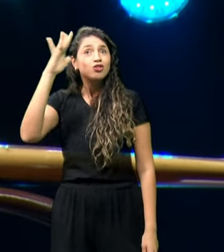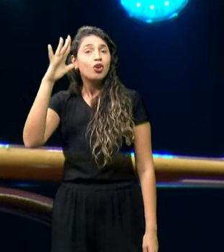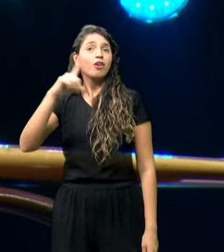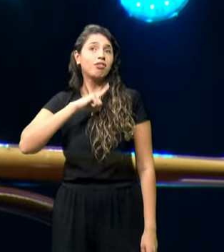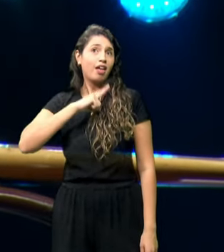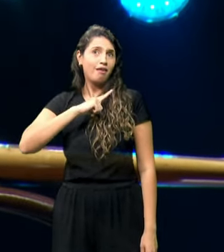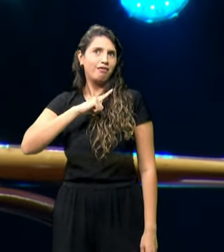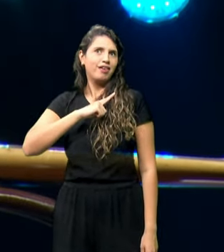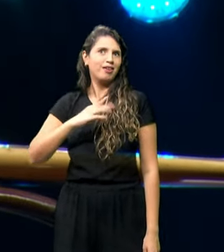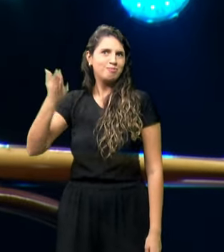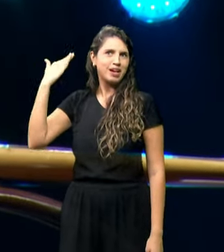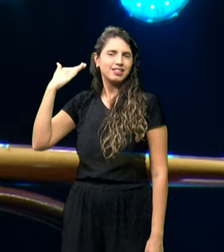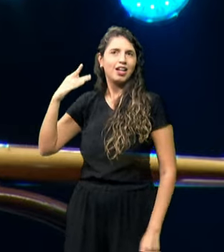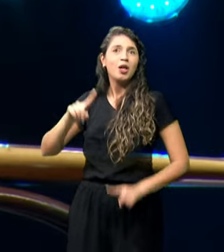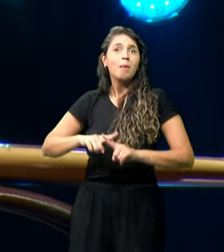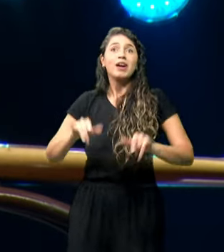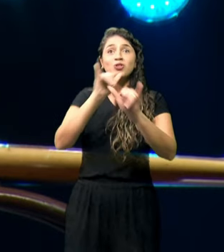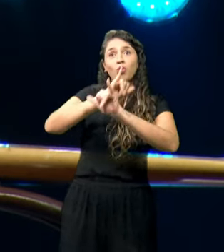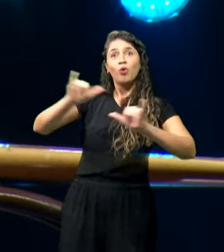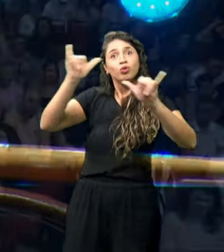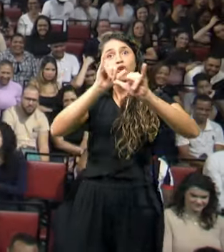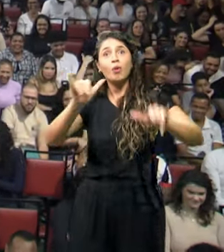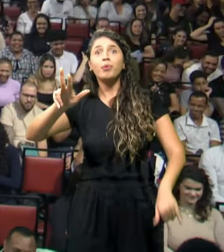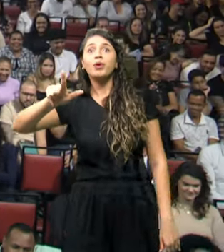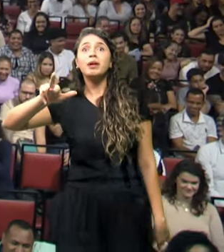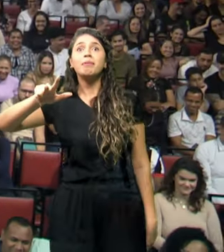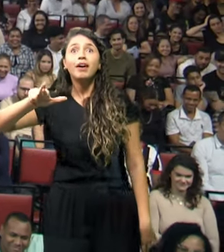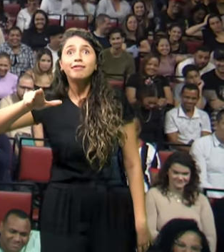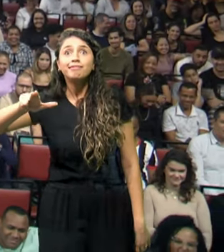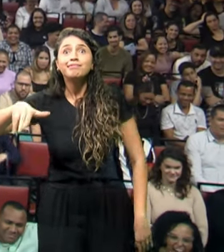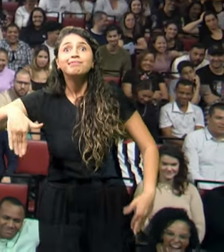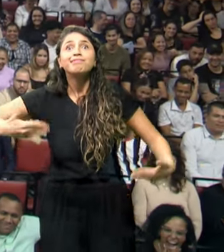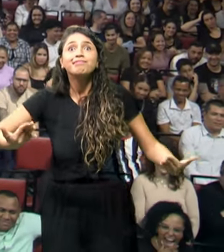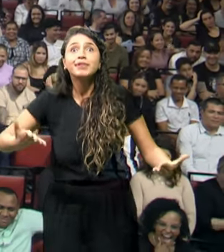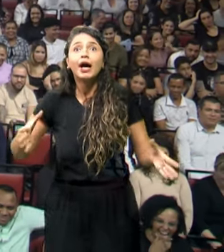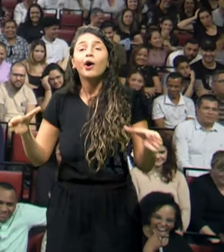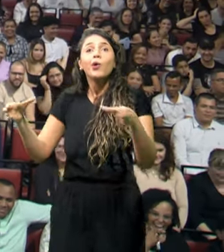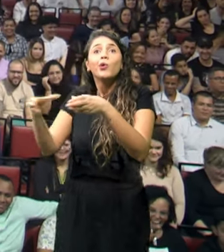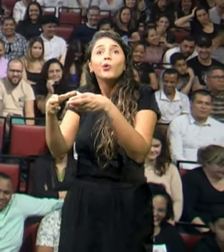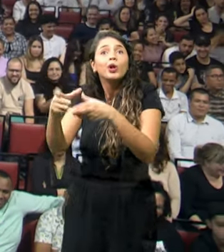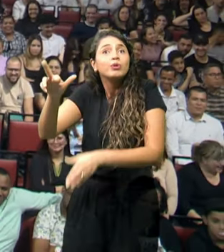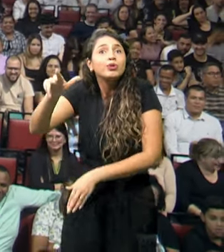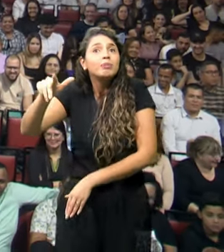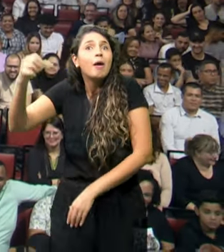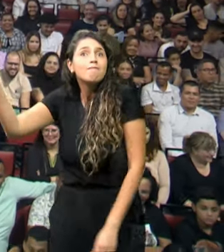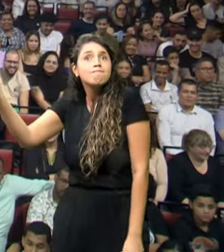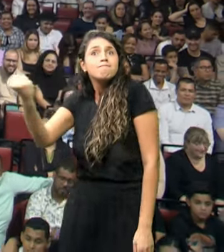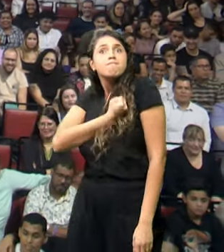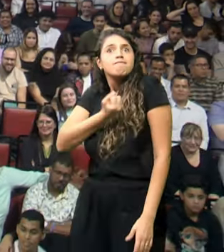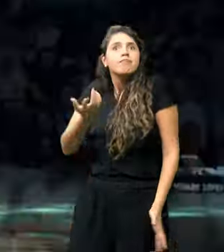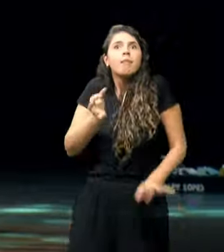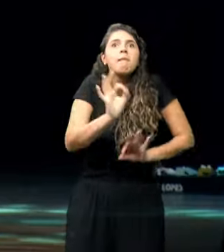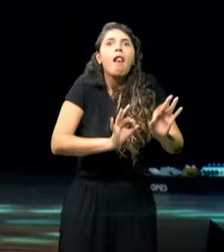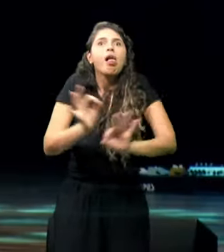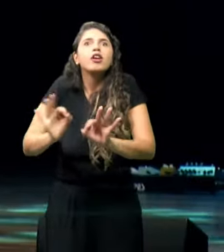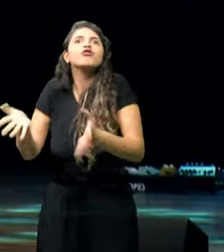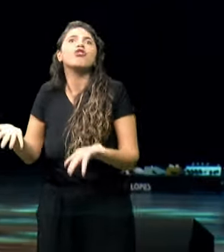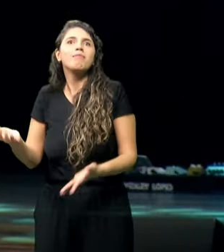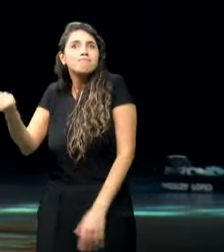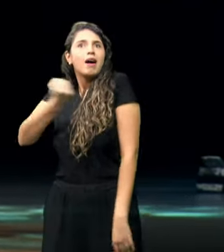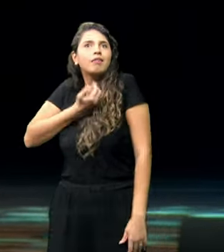jiripoca comeu no lombo dele. Vamos matar esse sonhador, vamos matar esse miserável. Ninguém vai se dobrar a ele